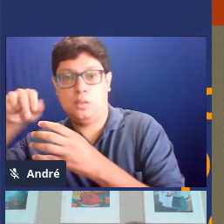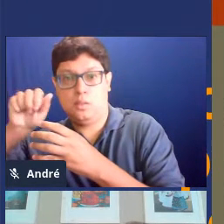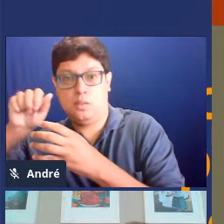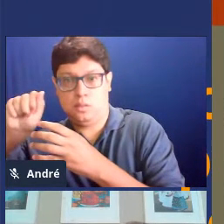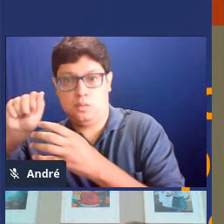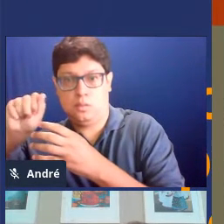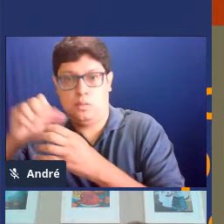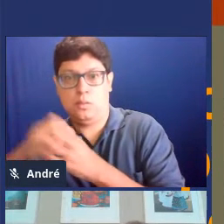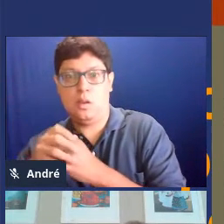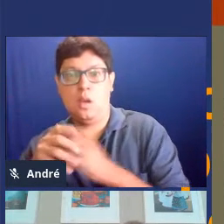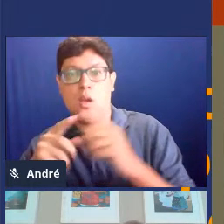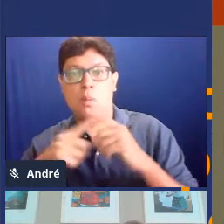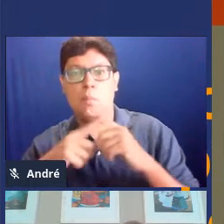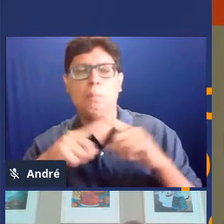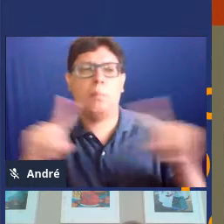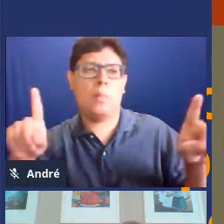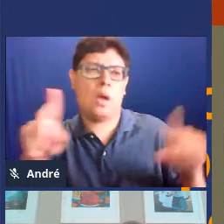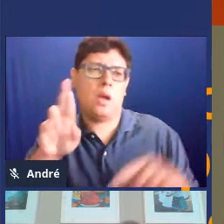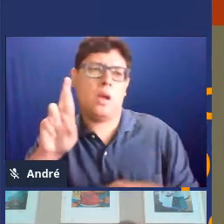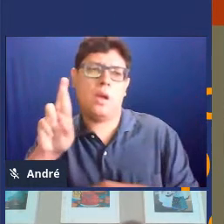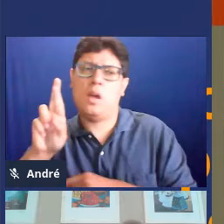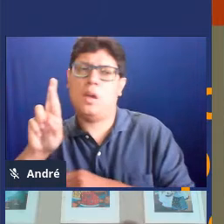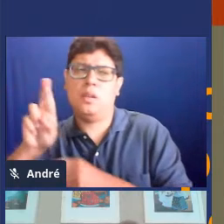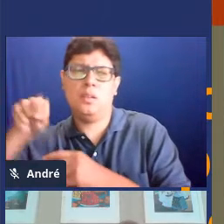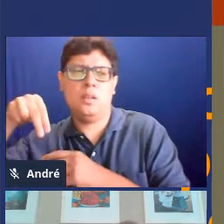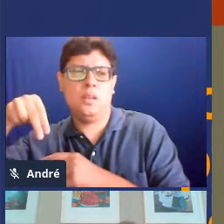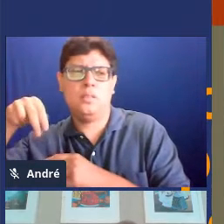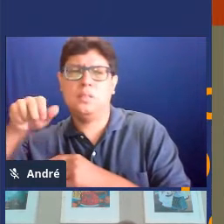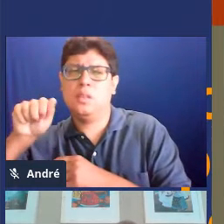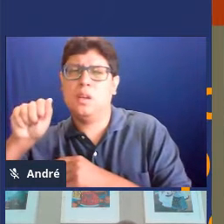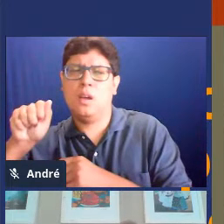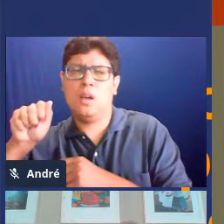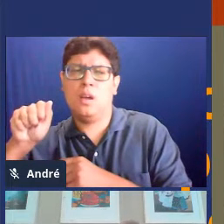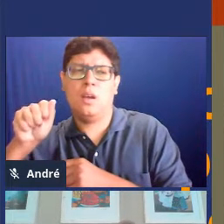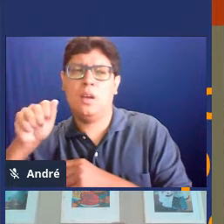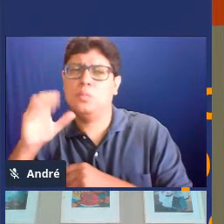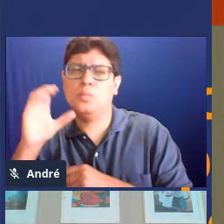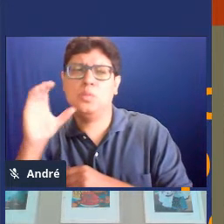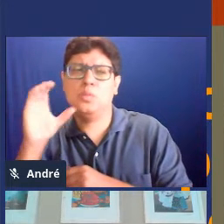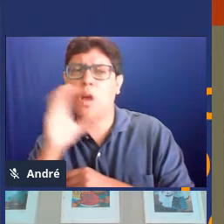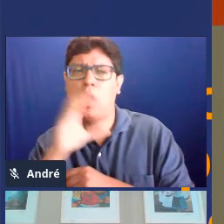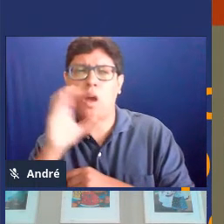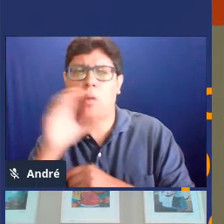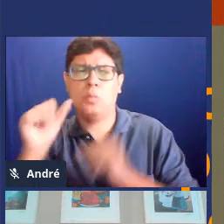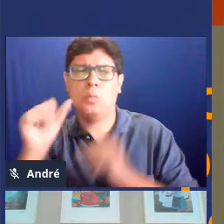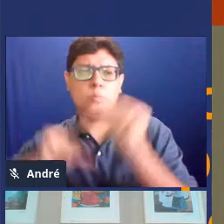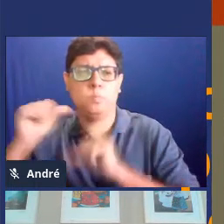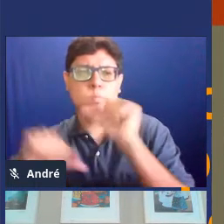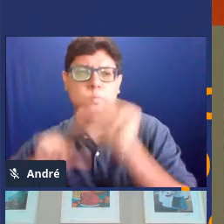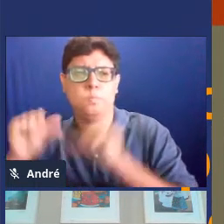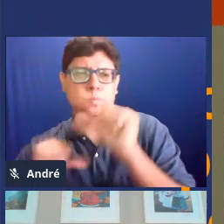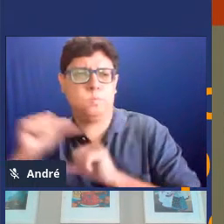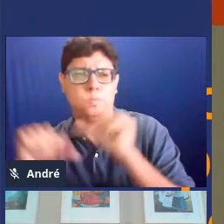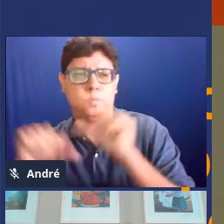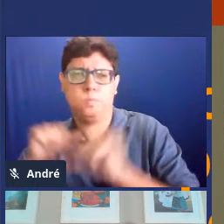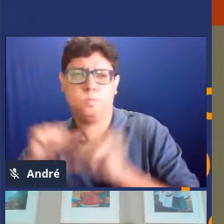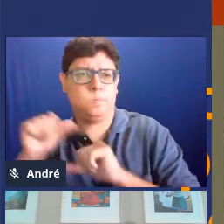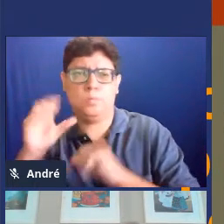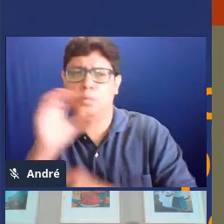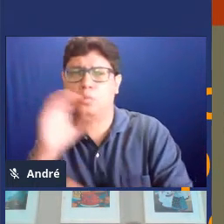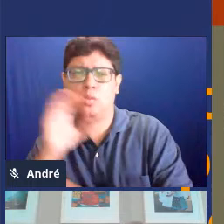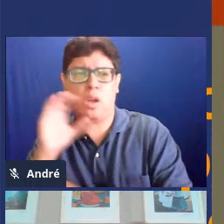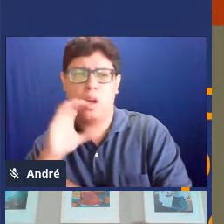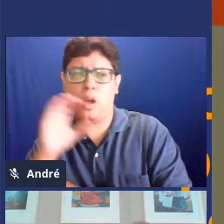ela codifica rapidamente uma proteína, ou ela vai ser eliminada. Isso, por muitos anos, foi uma dificuldade na